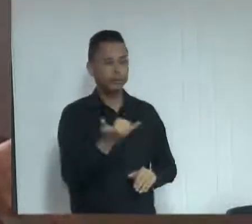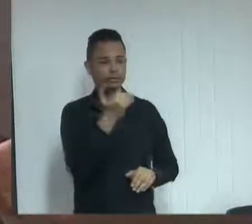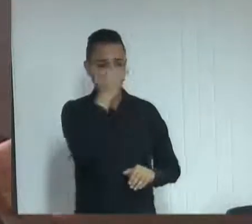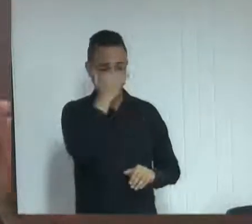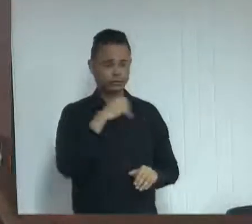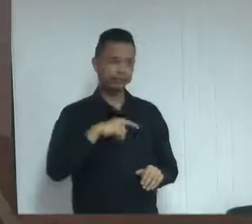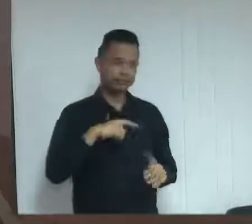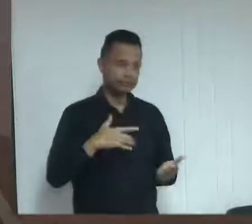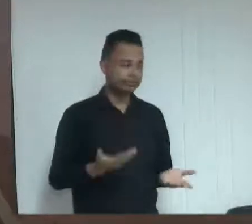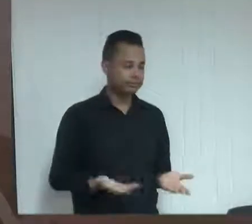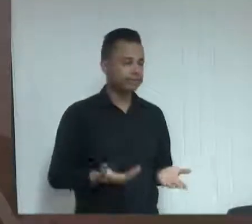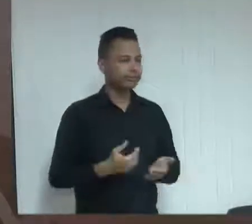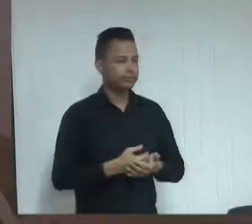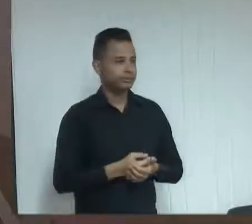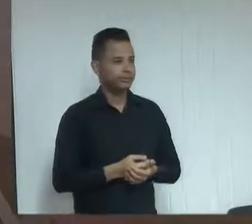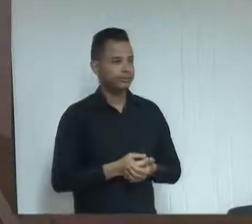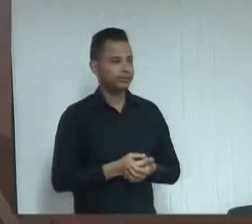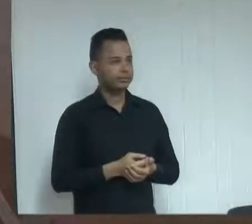Para cada